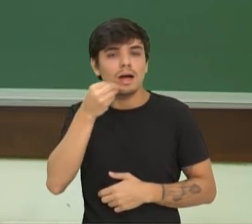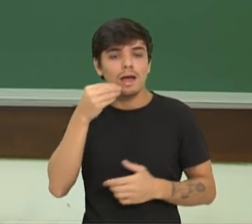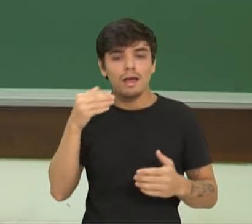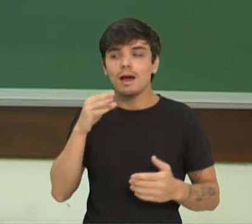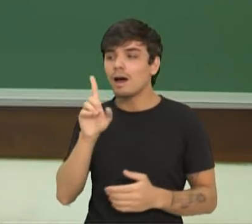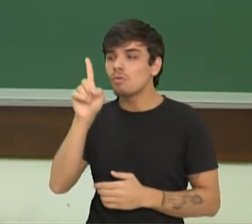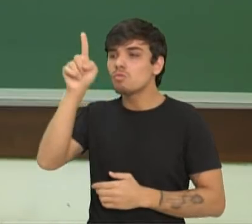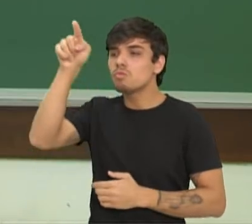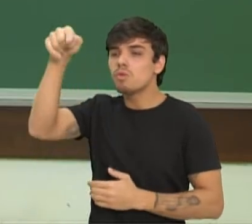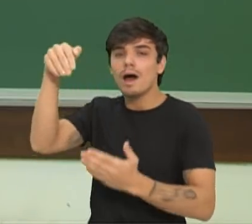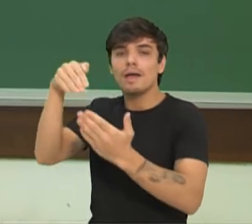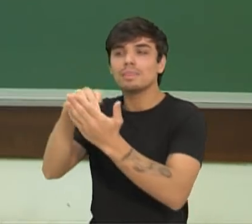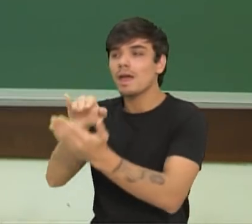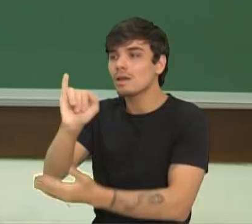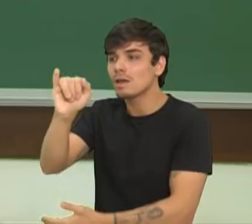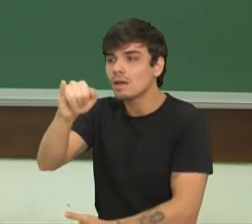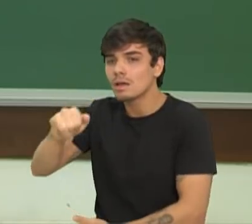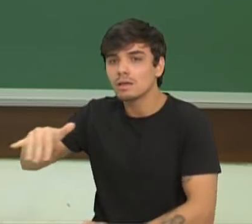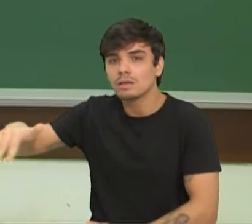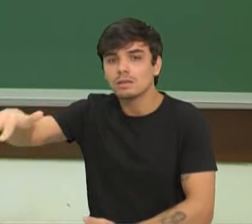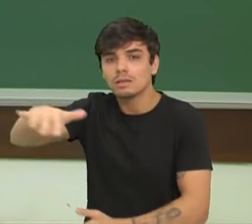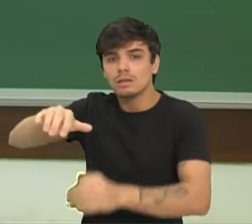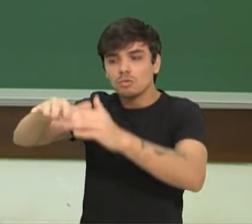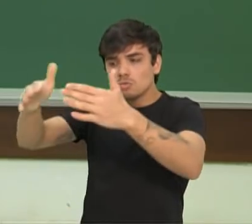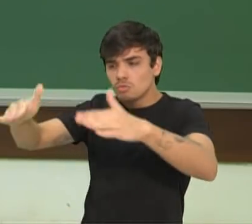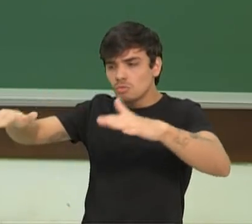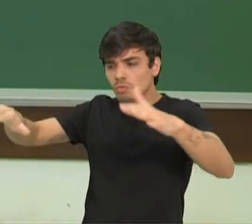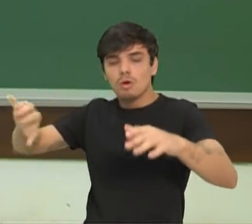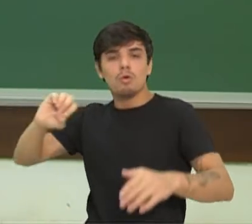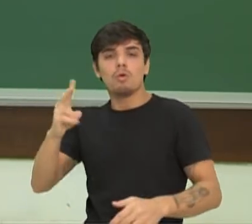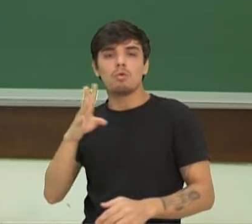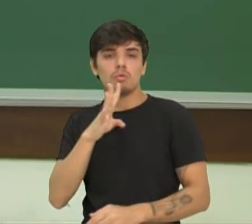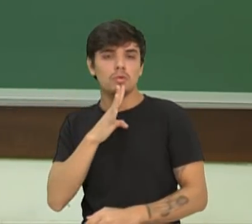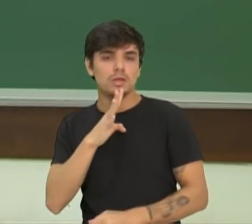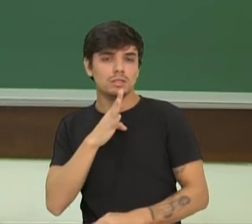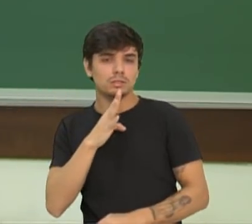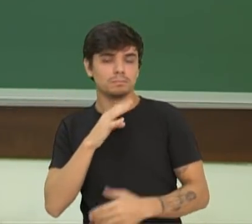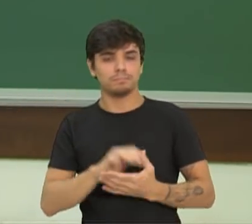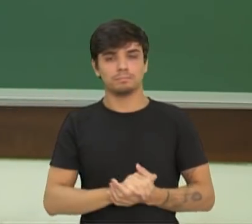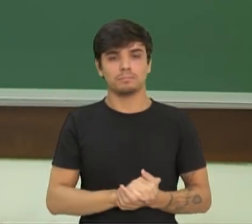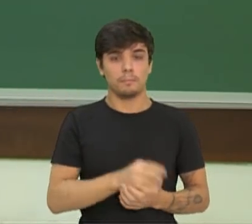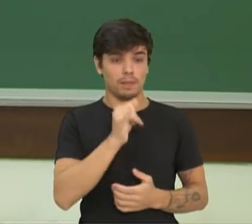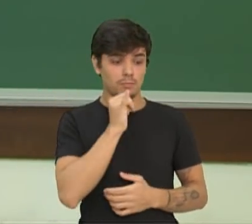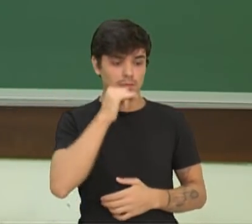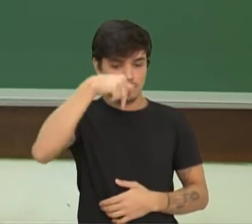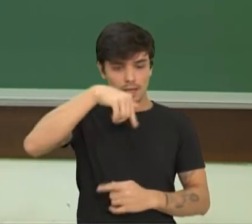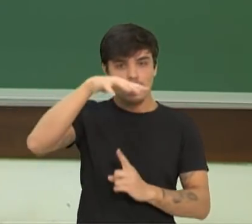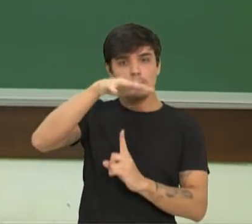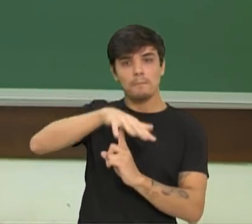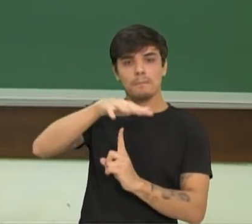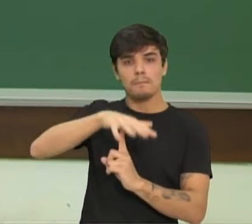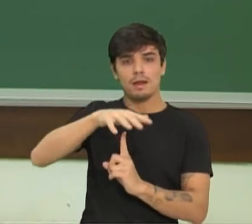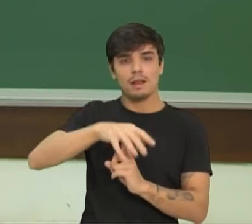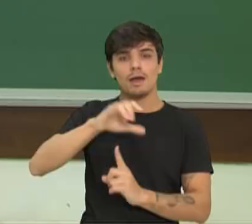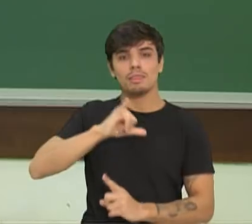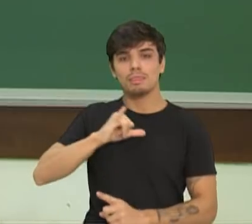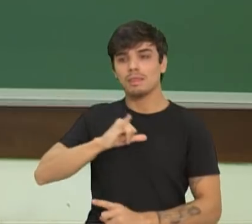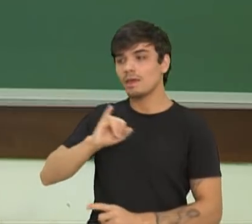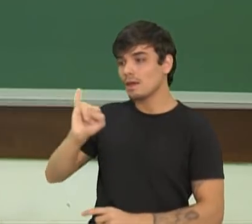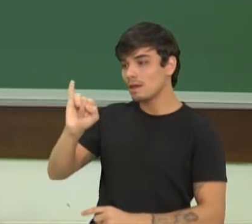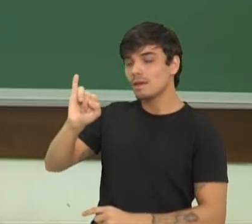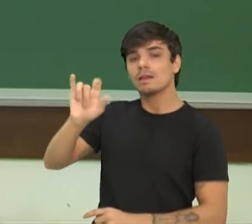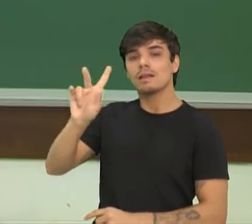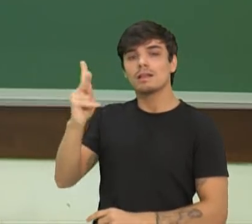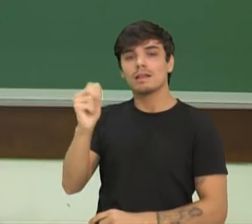uma ilha? Já teve essa curiosidade ou você já visitou uma ilha? Por exemplo, no Paraná nós temos a Ilha do Mel. Você já teve